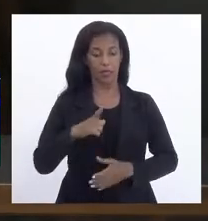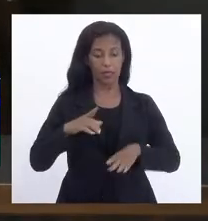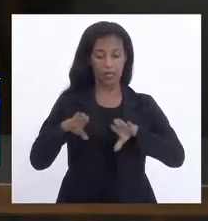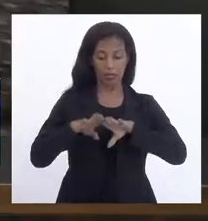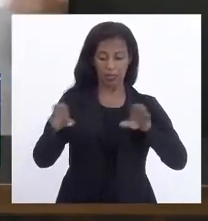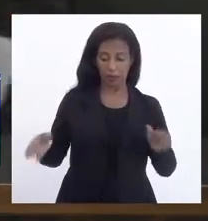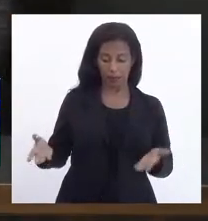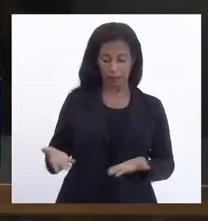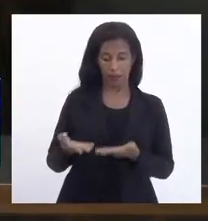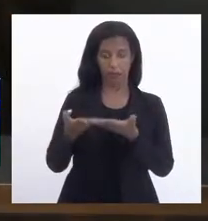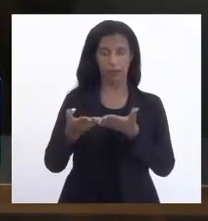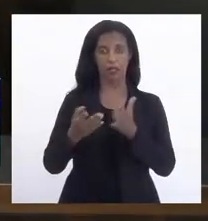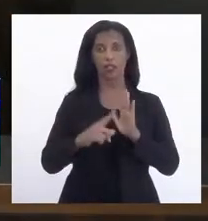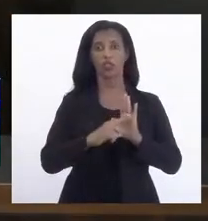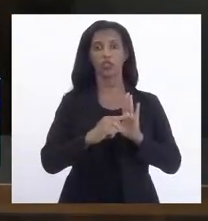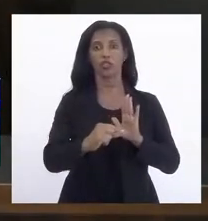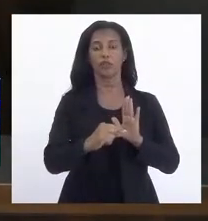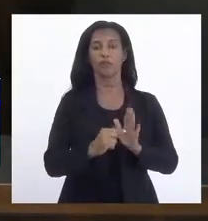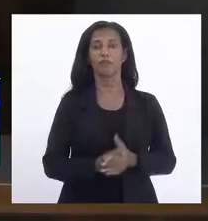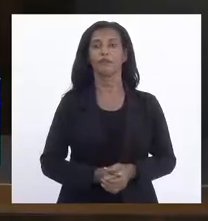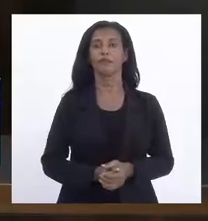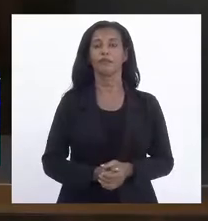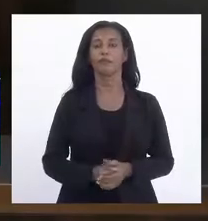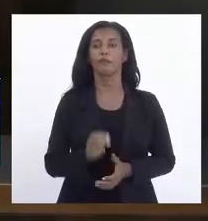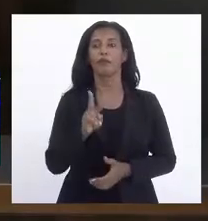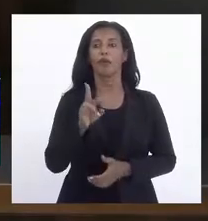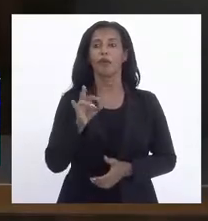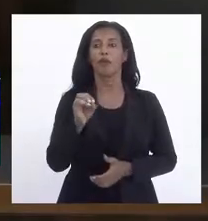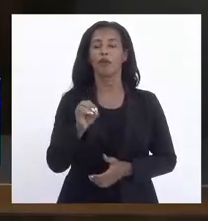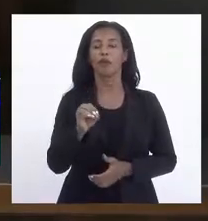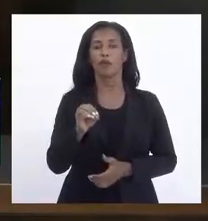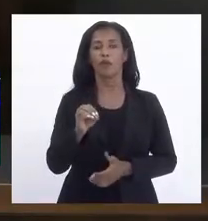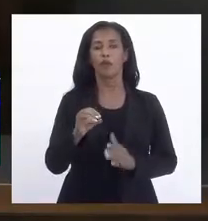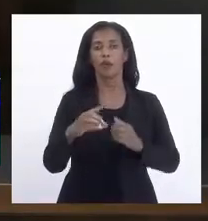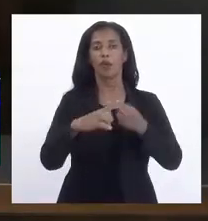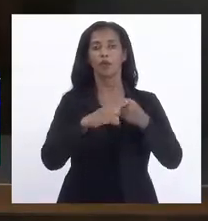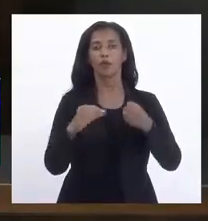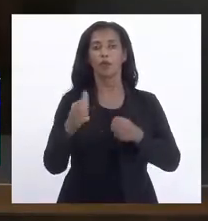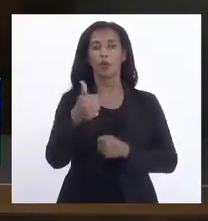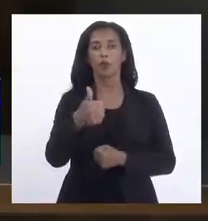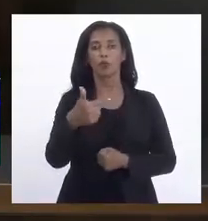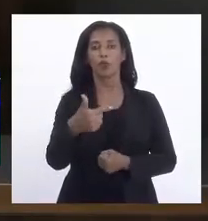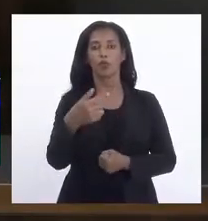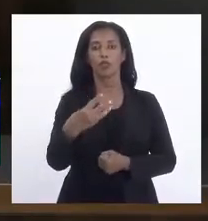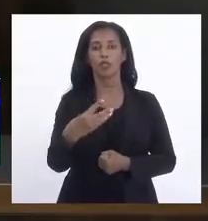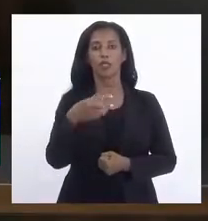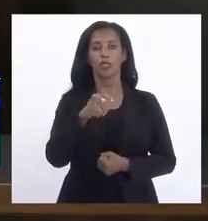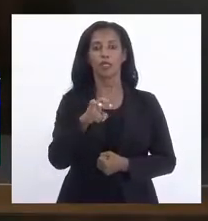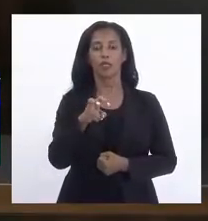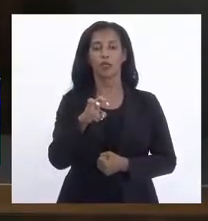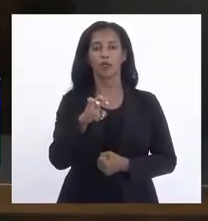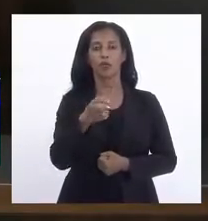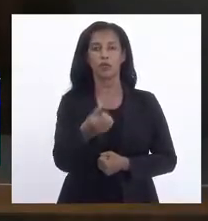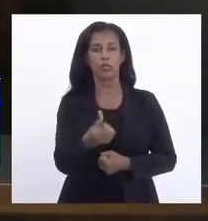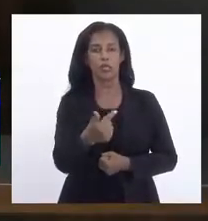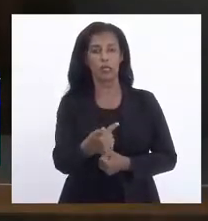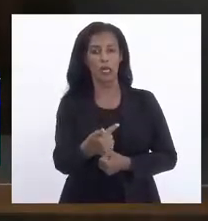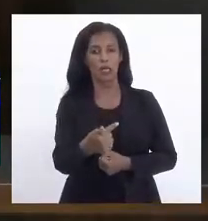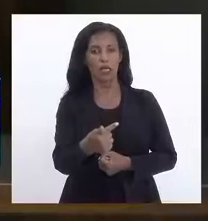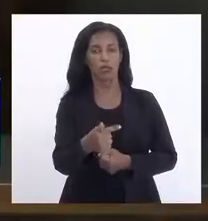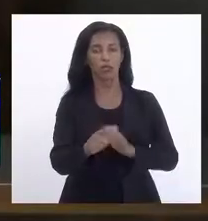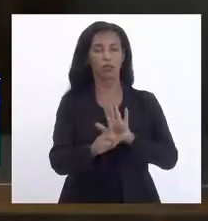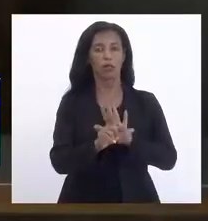mesa destaque ao veto aposto aos artigos 1, 2, 3, 5, 6, 7 do projeto